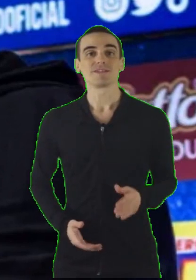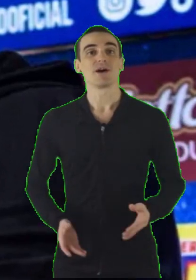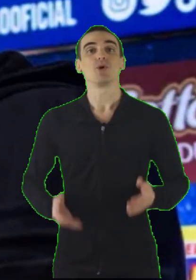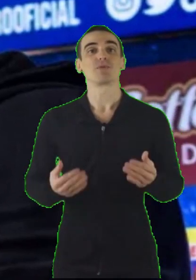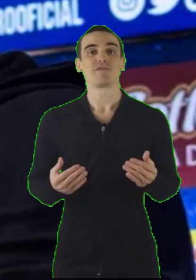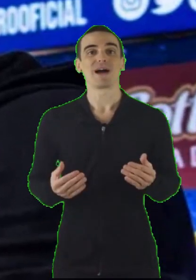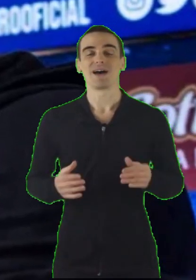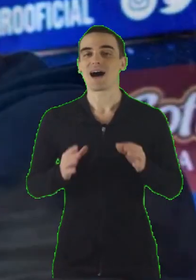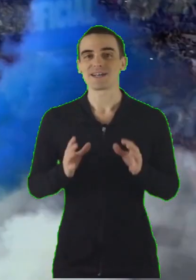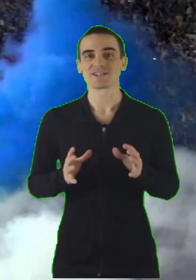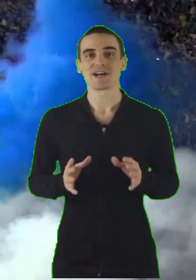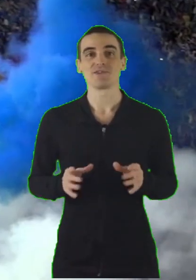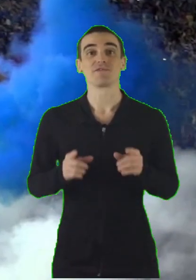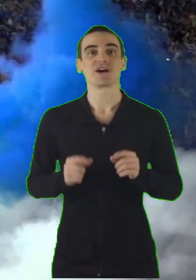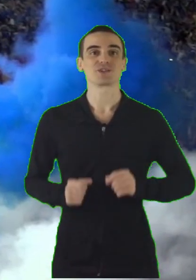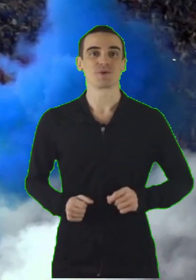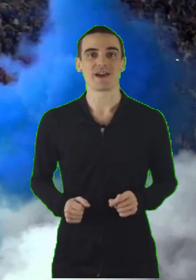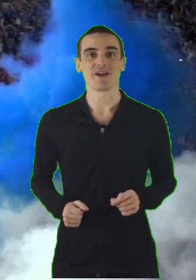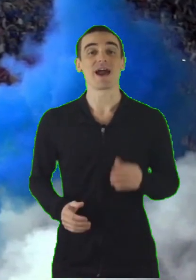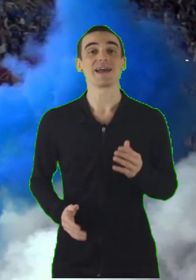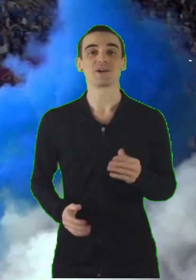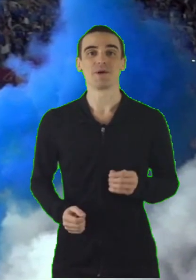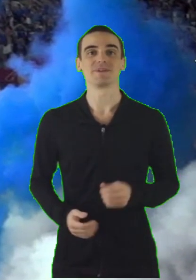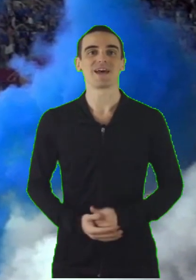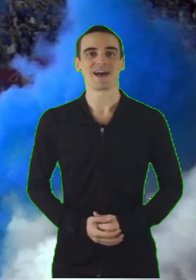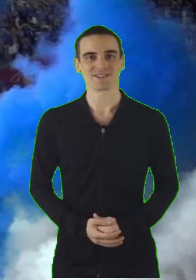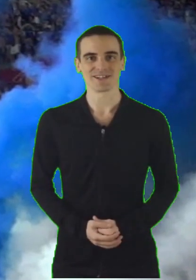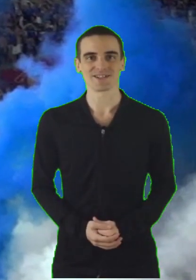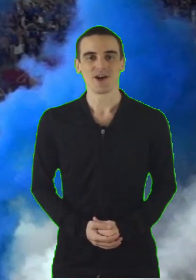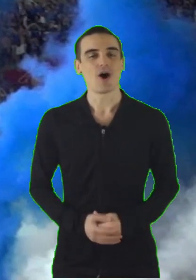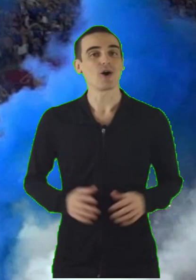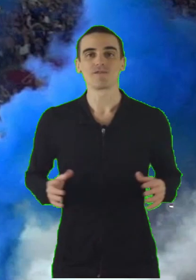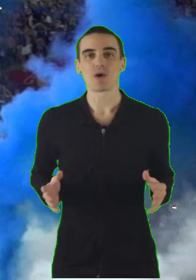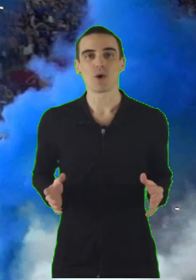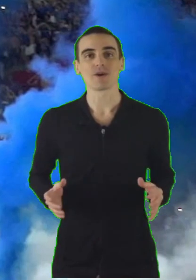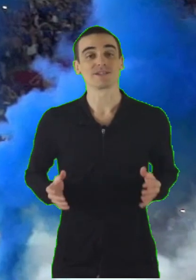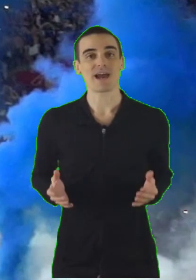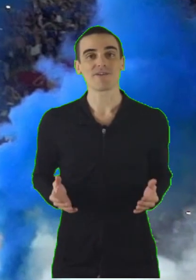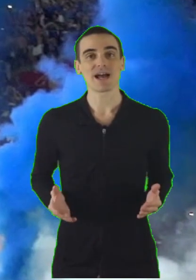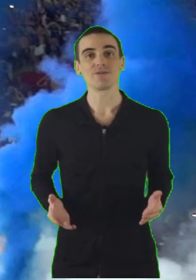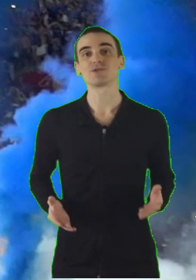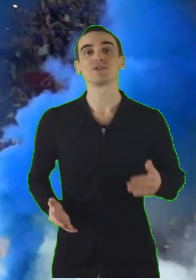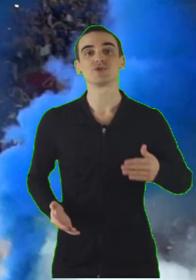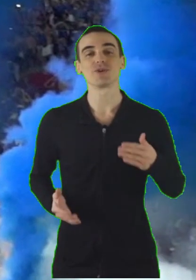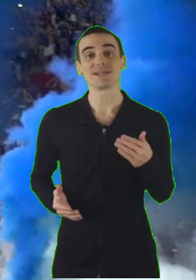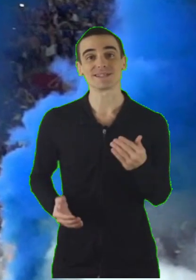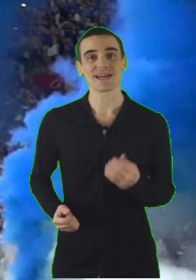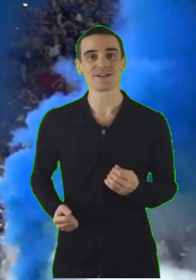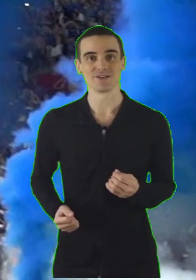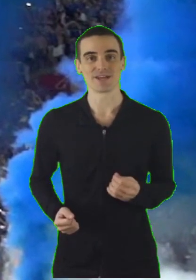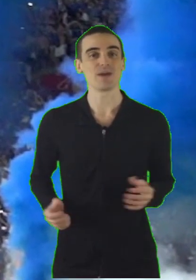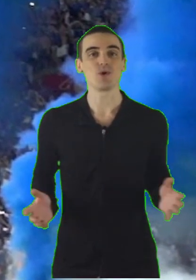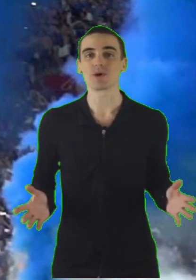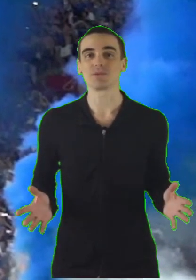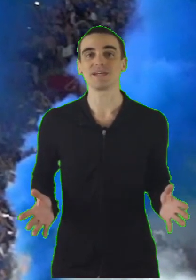e defender as cores da raposa para não perder as últimas notícias do Cruzeiro em primeira mão é muito importante que você deixe seu like nesse vídeo para